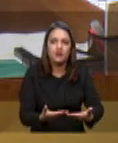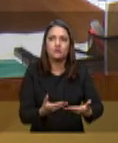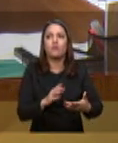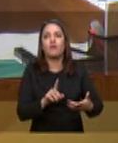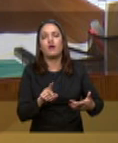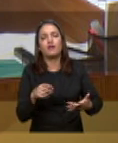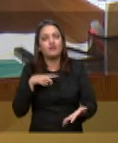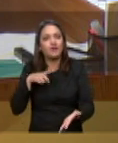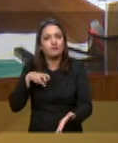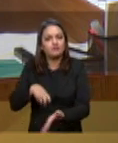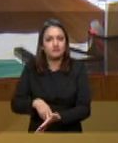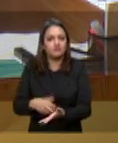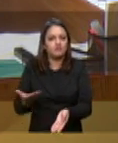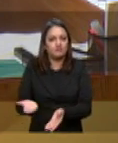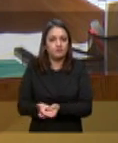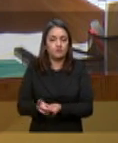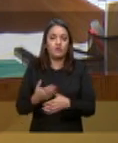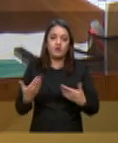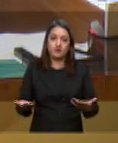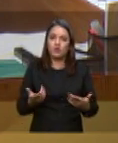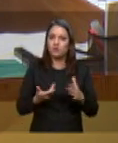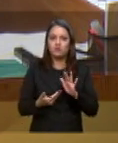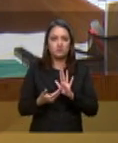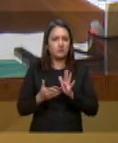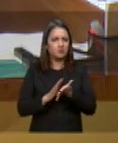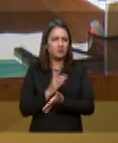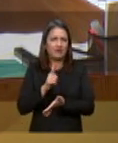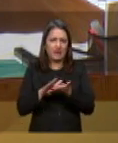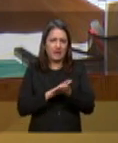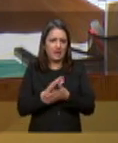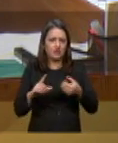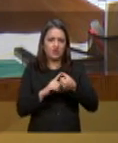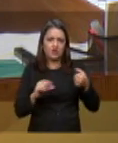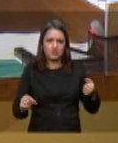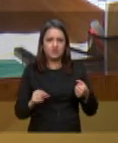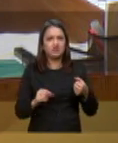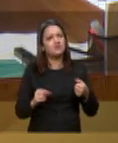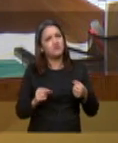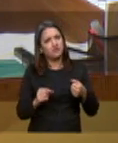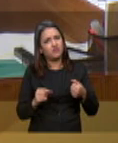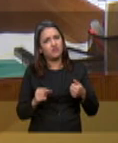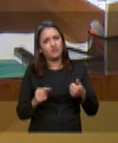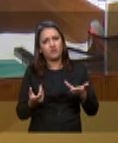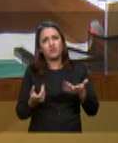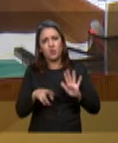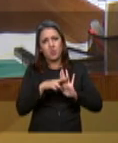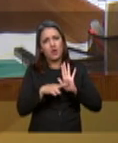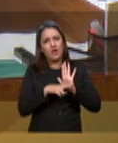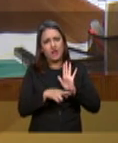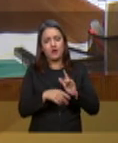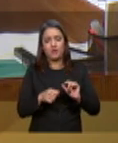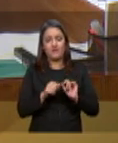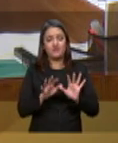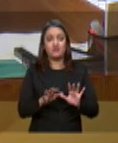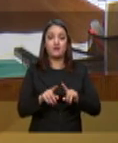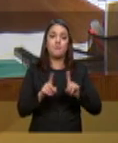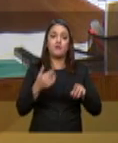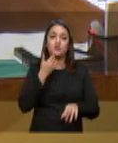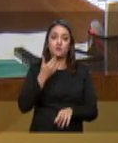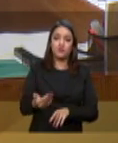penal, não se extraindo de tal dispositivo qualquer diretiva voltada a tanto. Assim, ainda no que toca ao